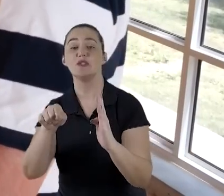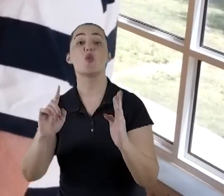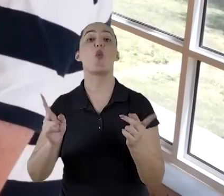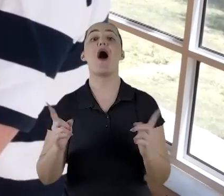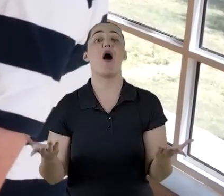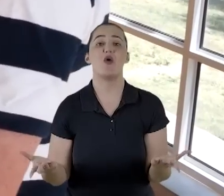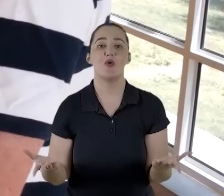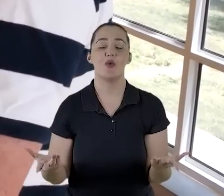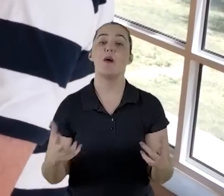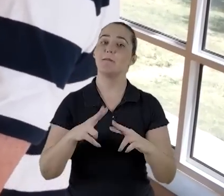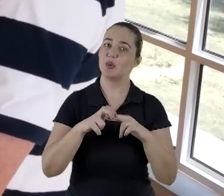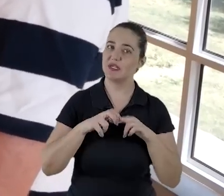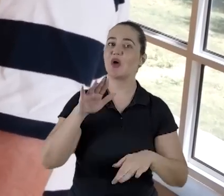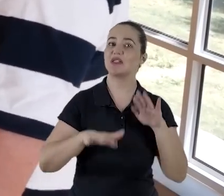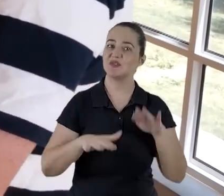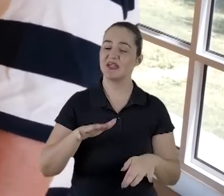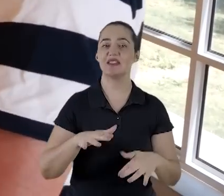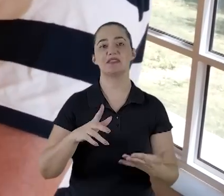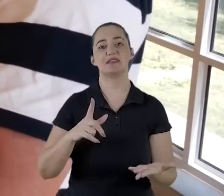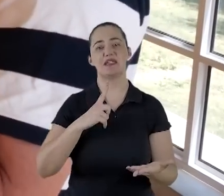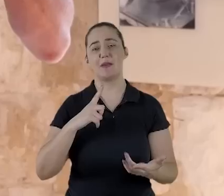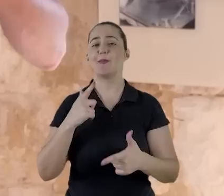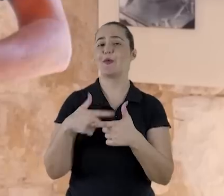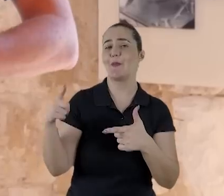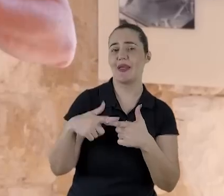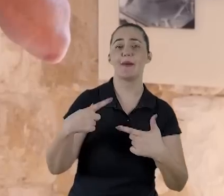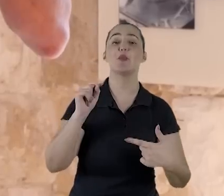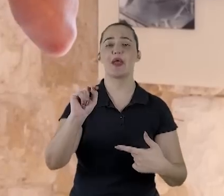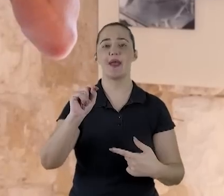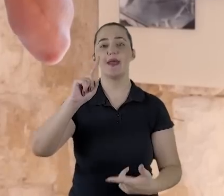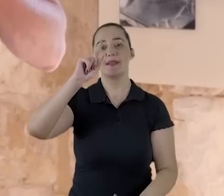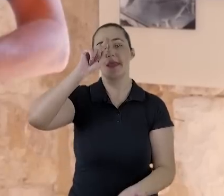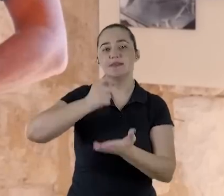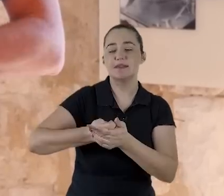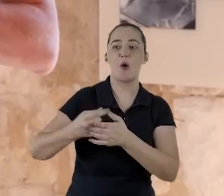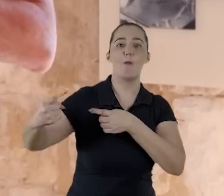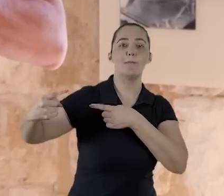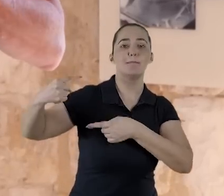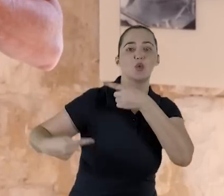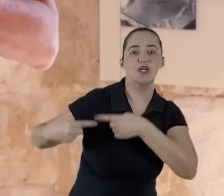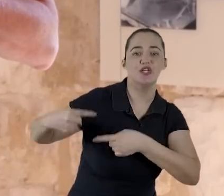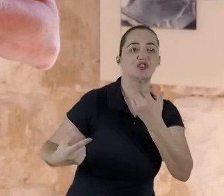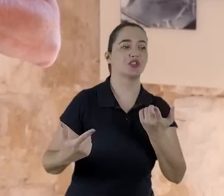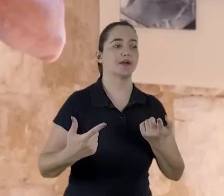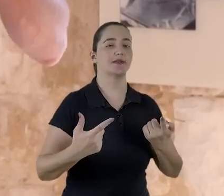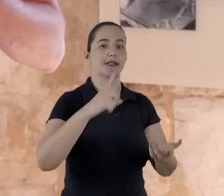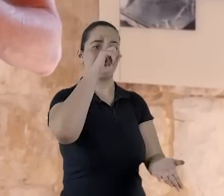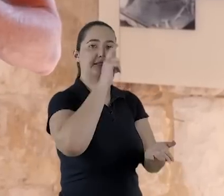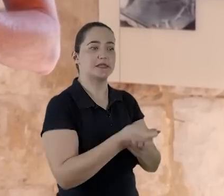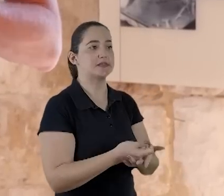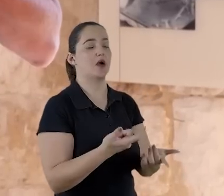tal. Qual é a decisão? E aí entra muitas vezes, né, decisões políticas, decisões ideológicas, ou também